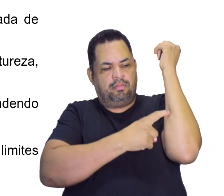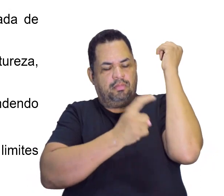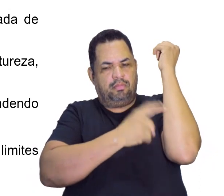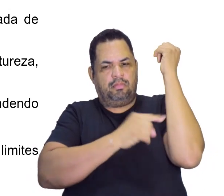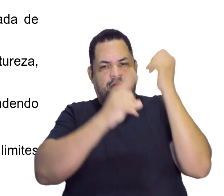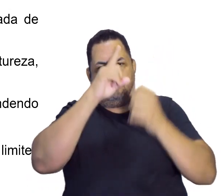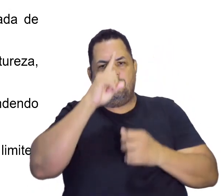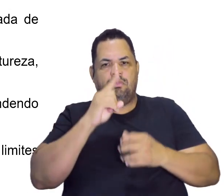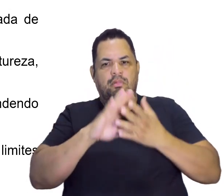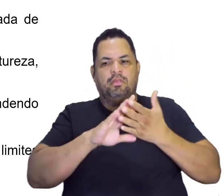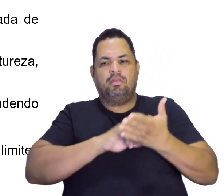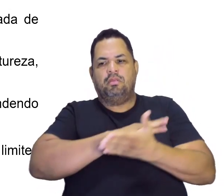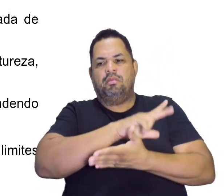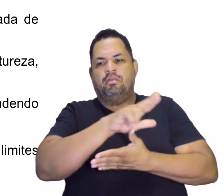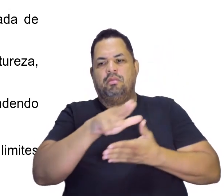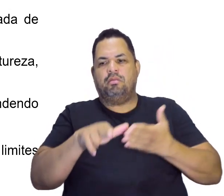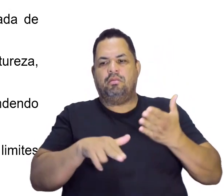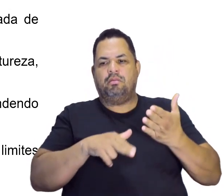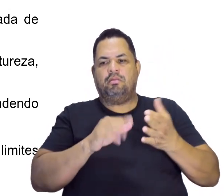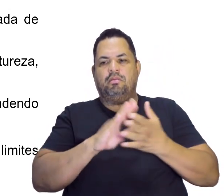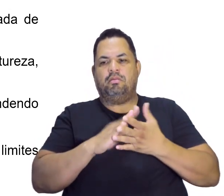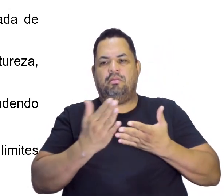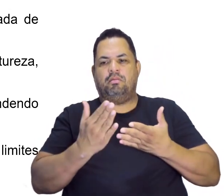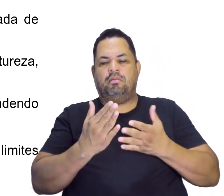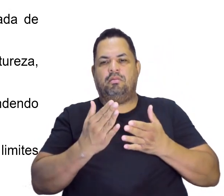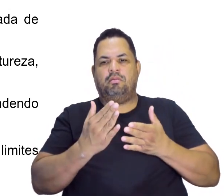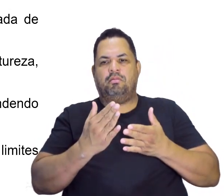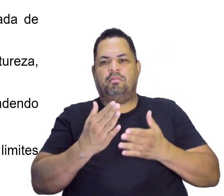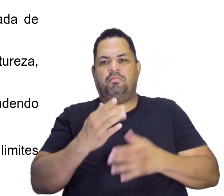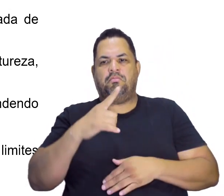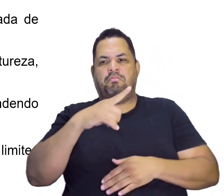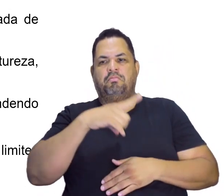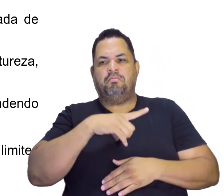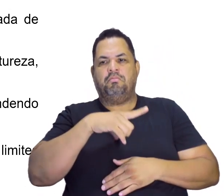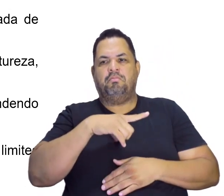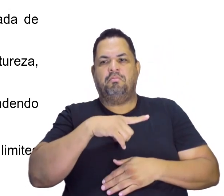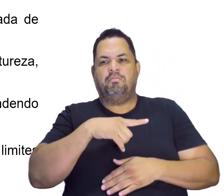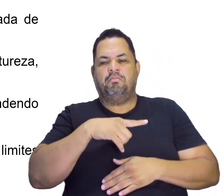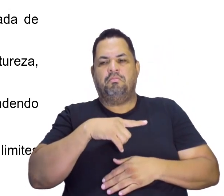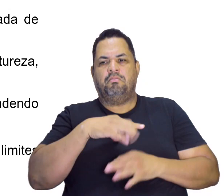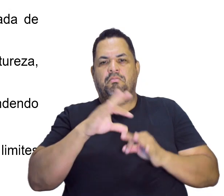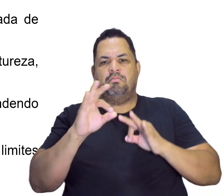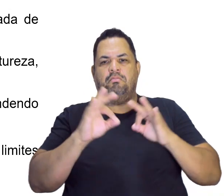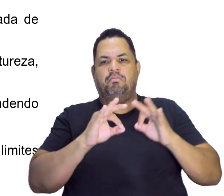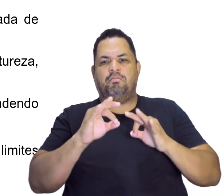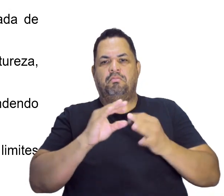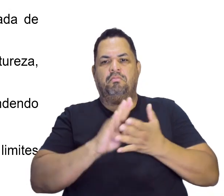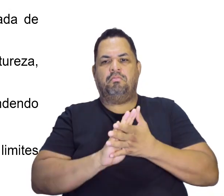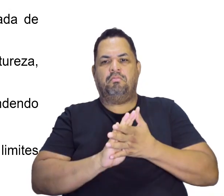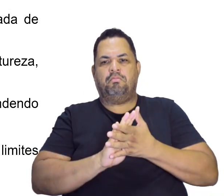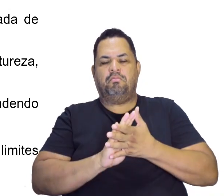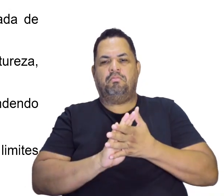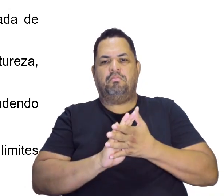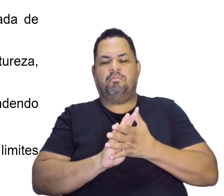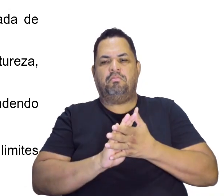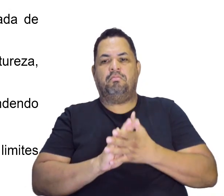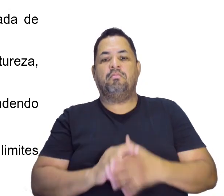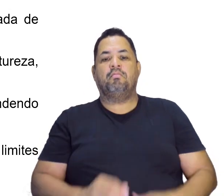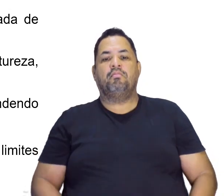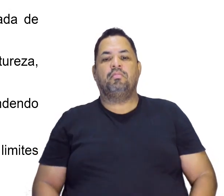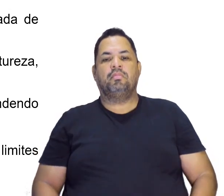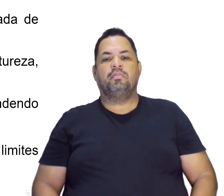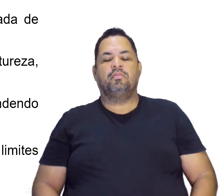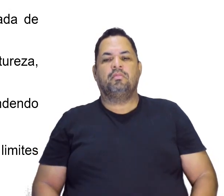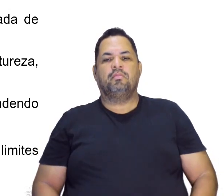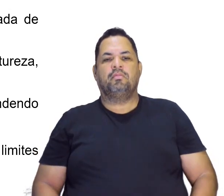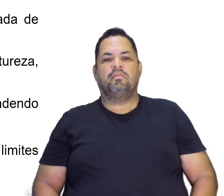Brás Cubas e outras, né? Mas teve essa daí também, né, com a Anita, essa rusga aí,